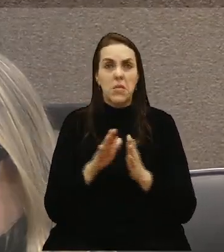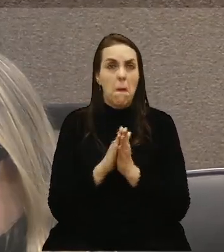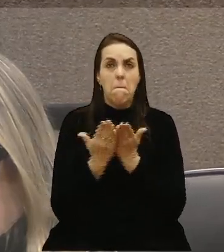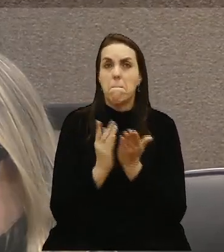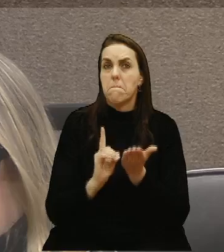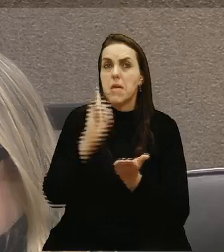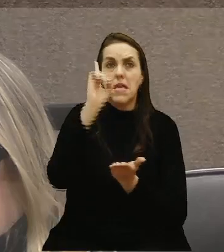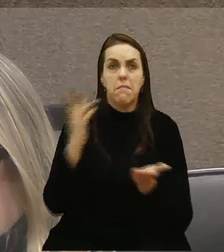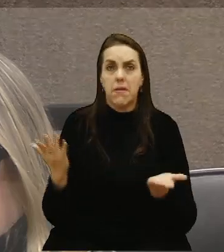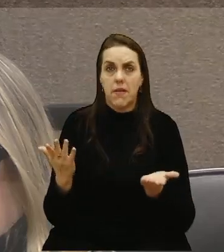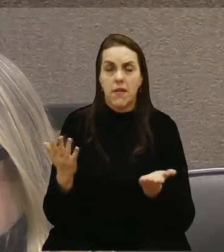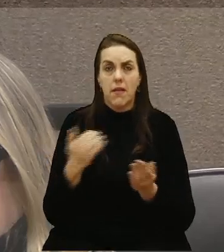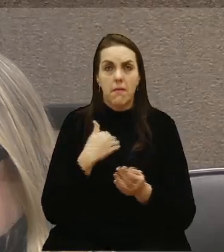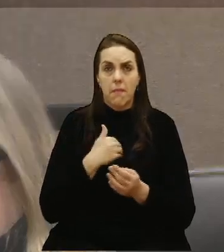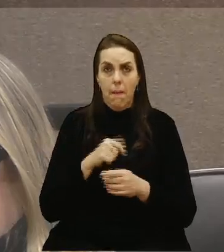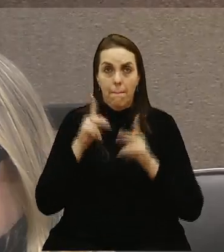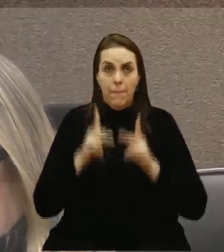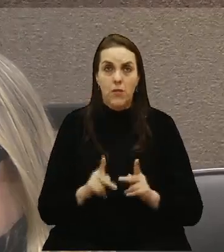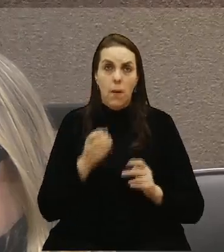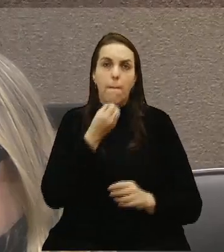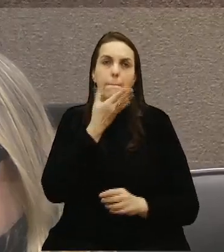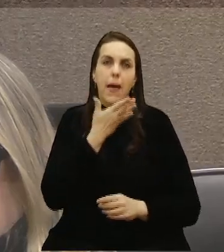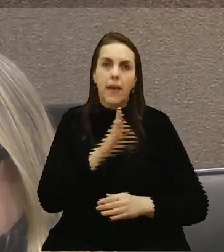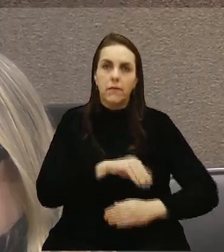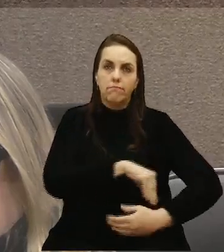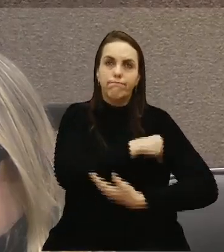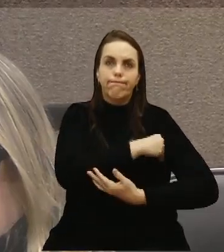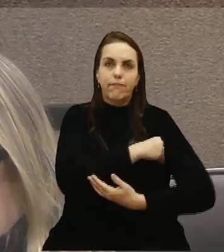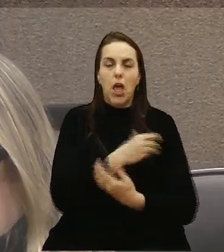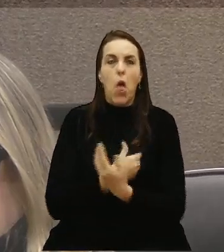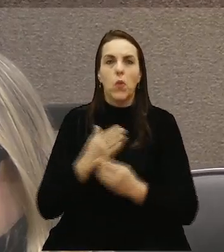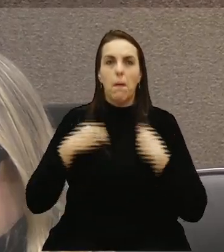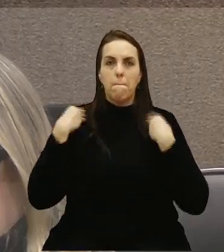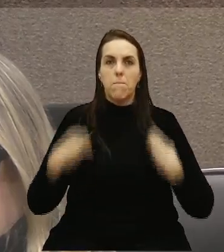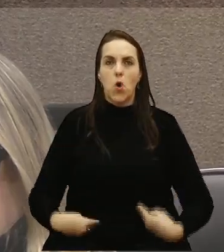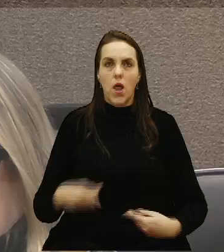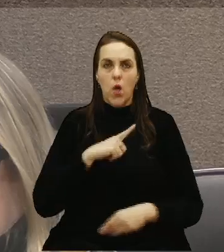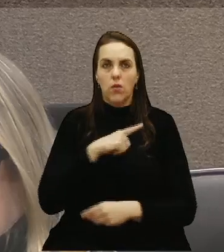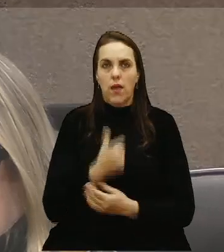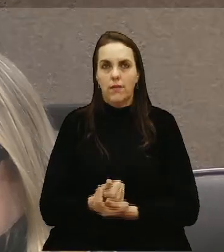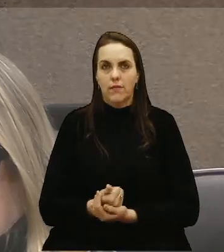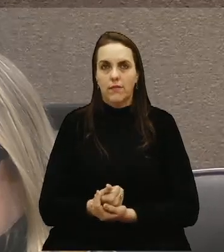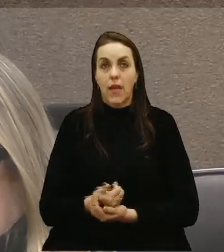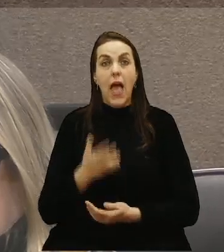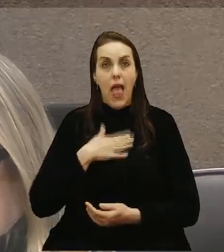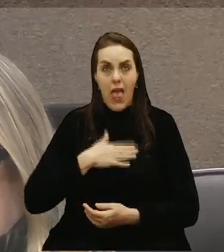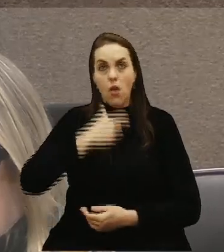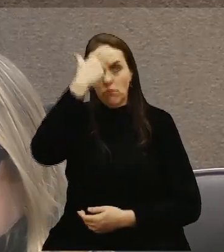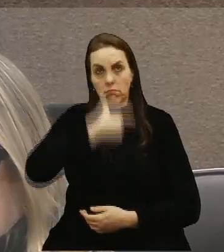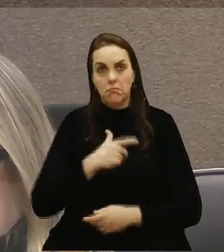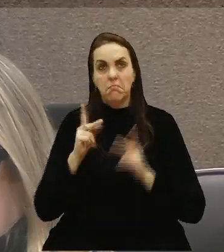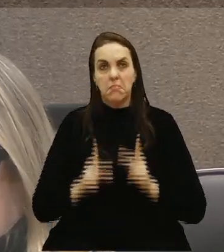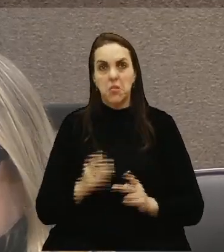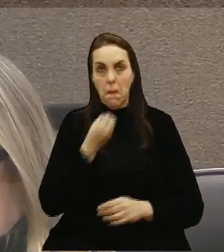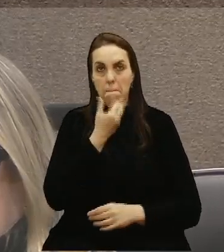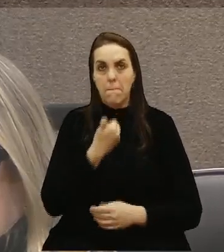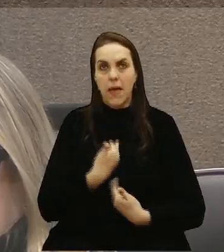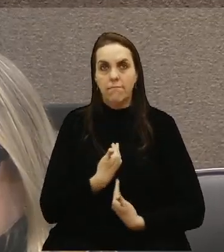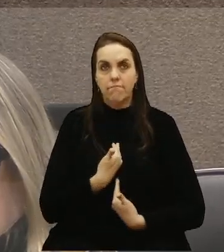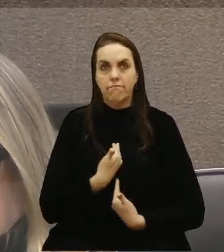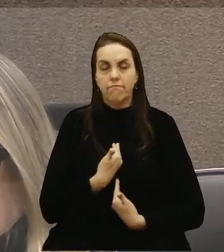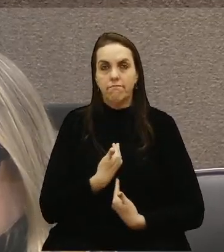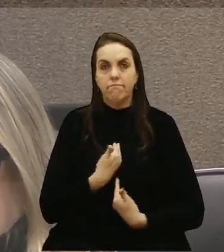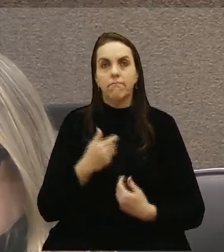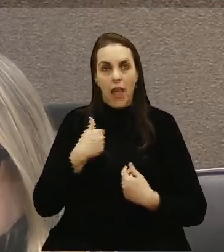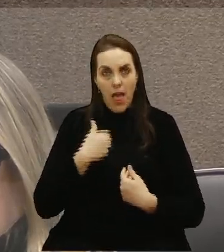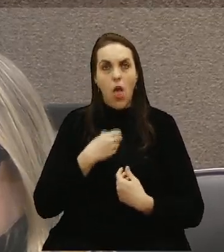Bíblia para querer ser uma pessoa do bem, para dizer que eu tenho moral. Eu sou uma pessoa do bem, vereador. Eu